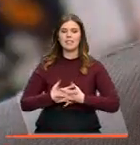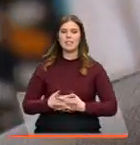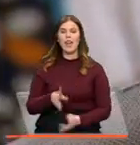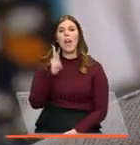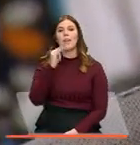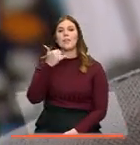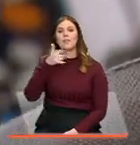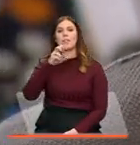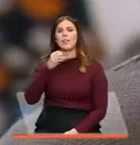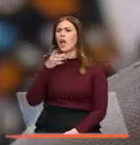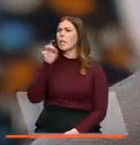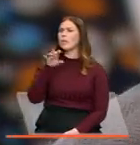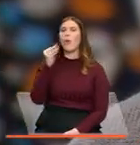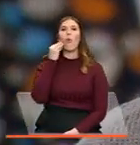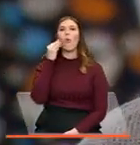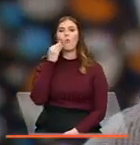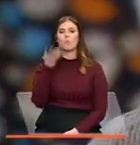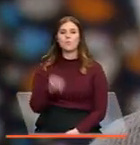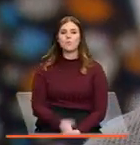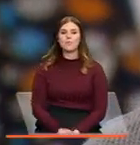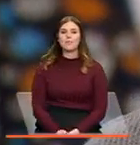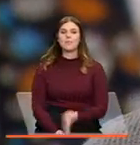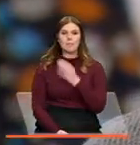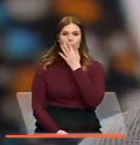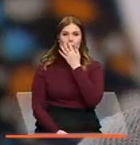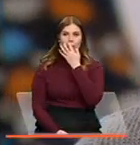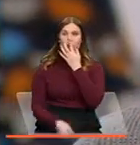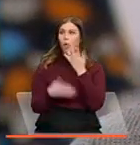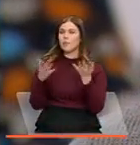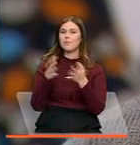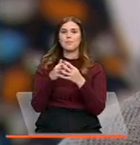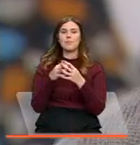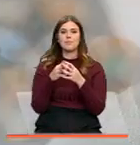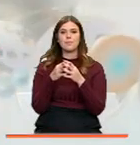Oh, Vítor, como é que isso aconteceu? Olha,